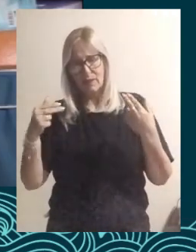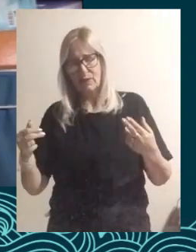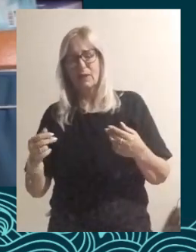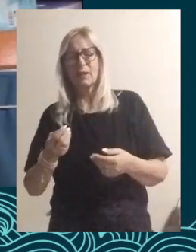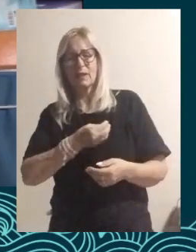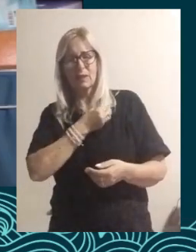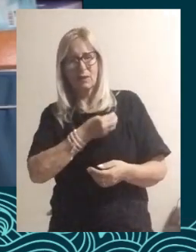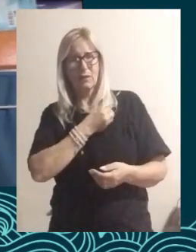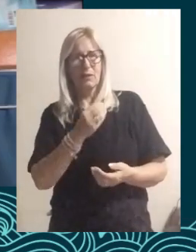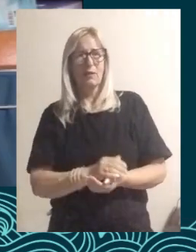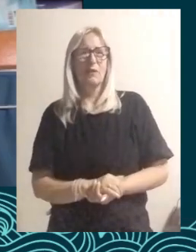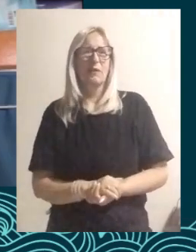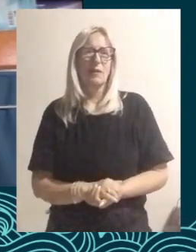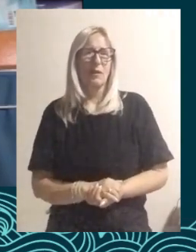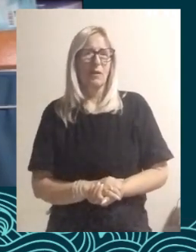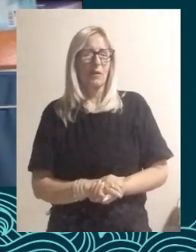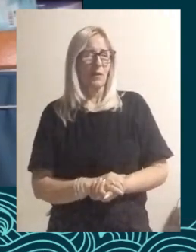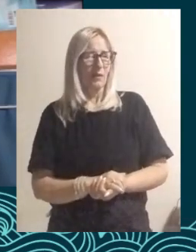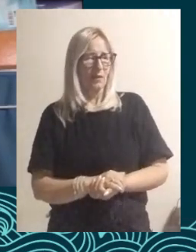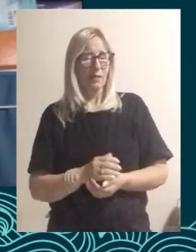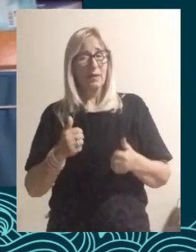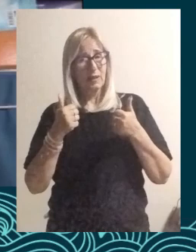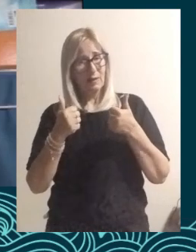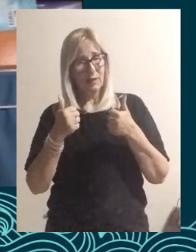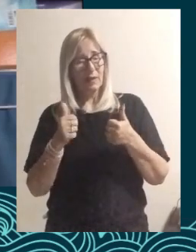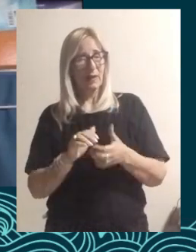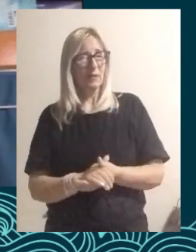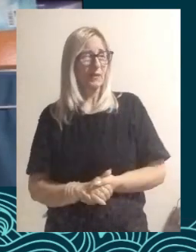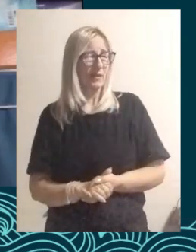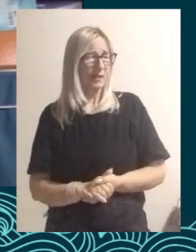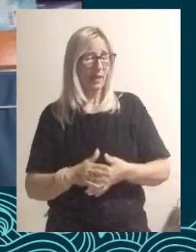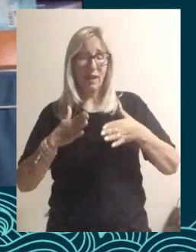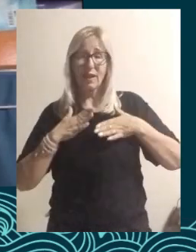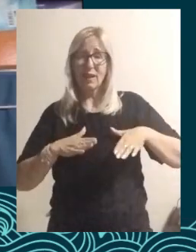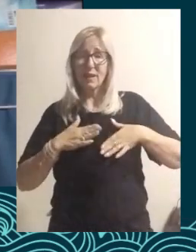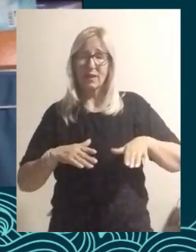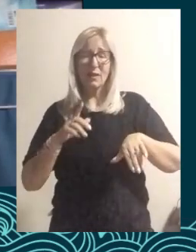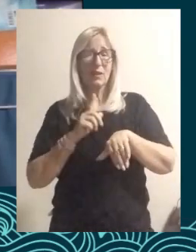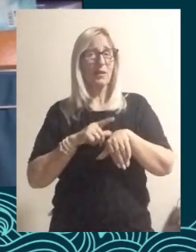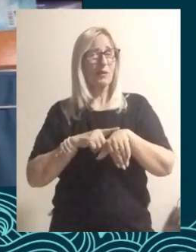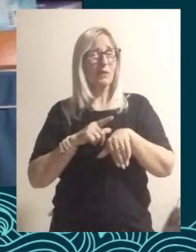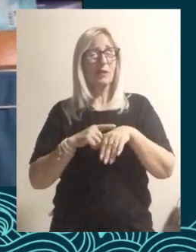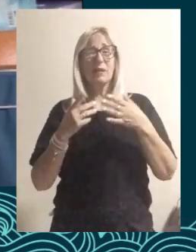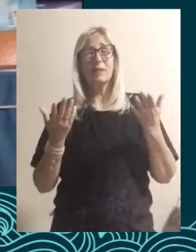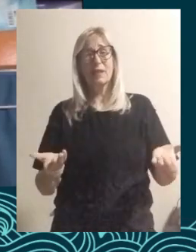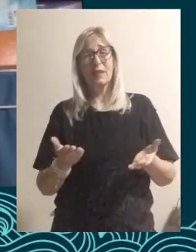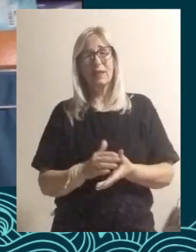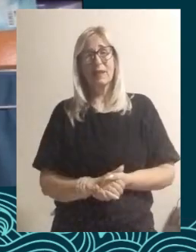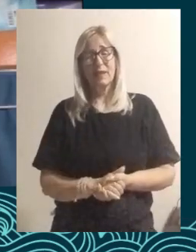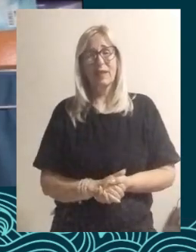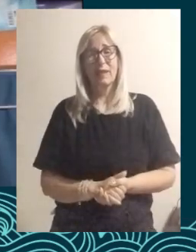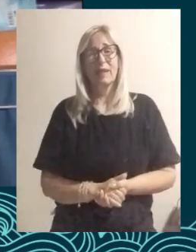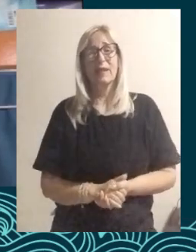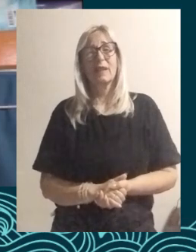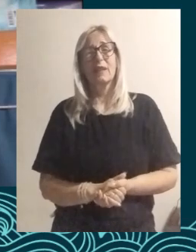de lembrar das coisas que a gente viveu, eu acho que tá valendo. E as calmarias são esses momentos